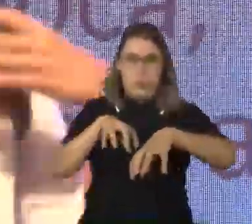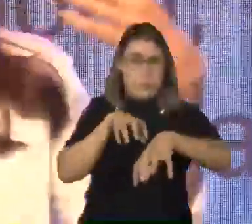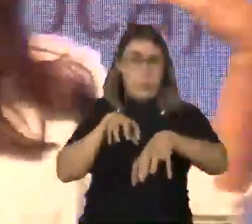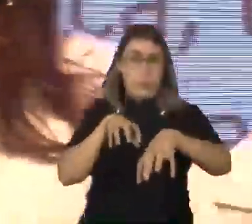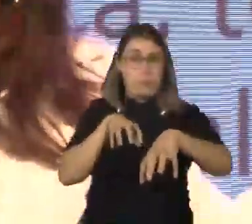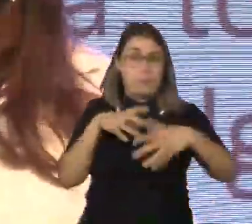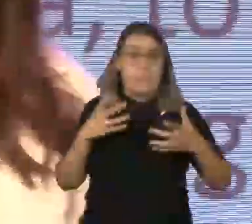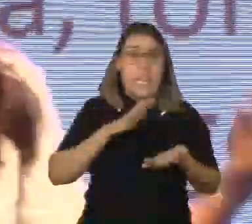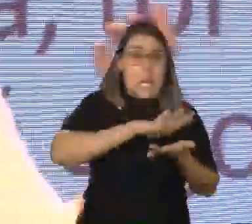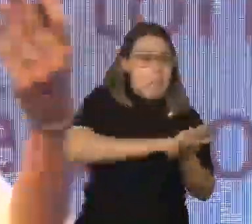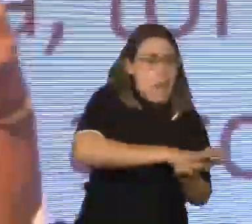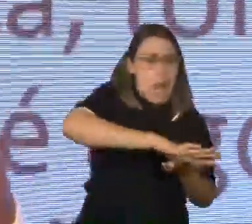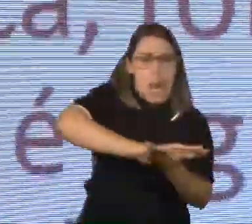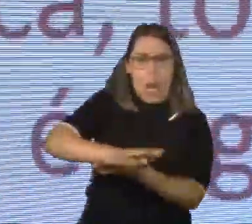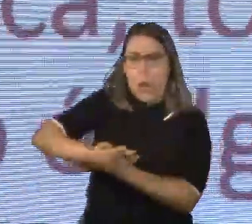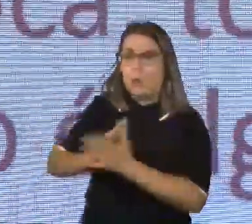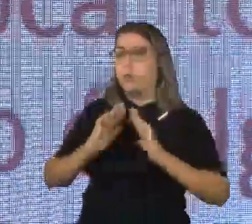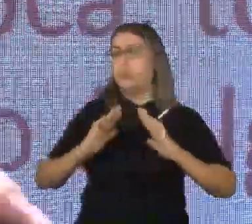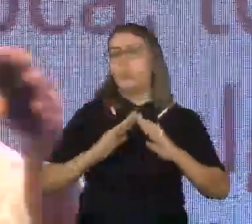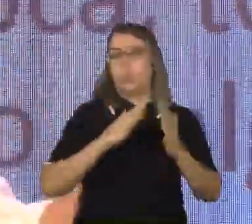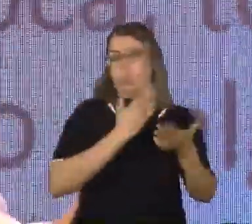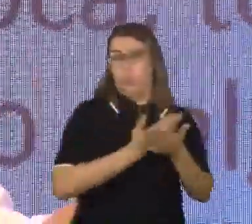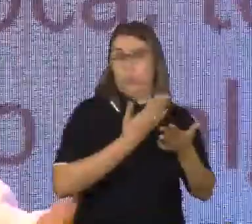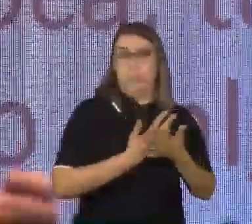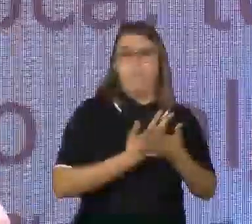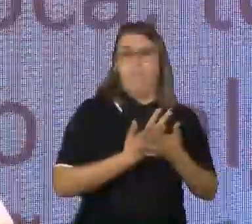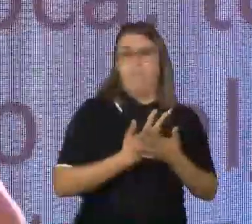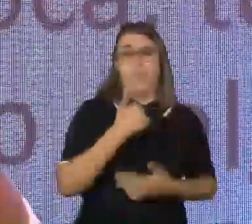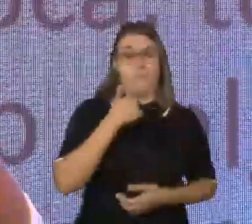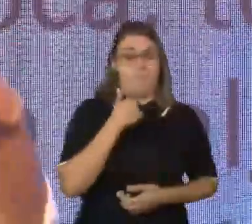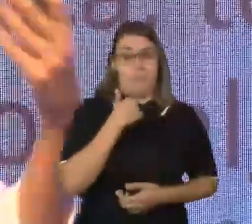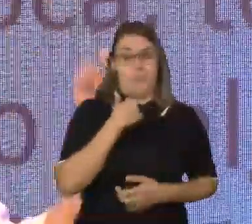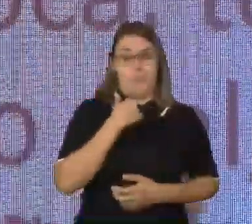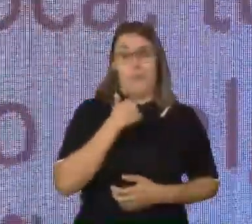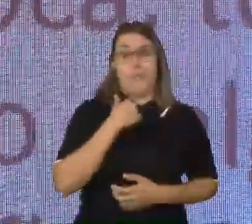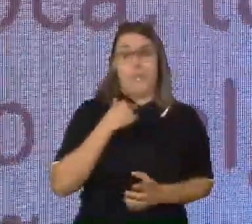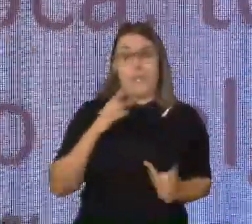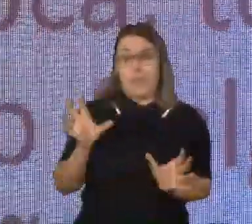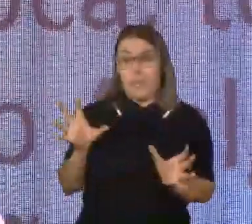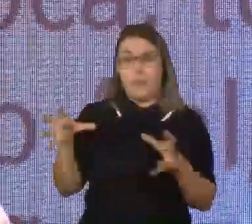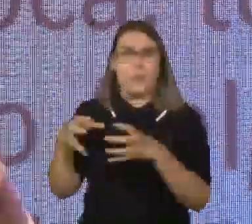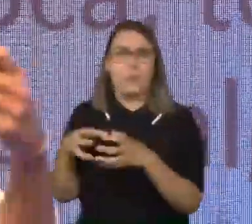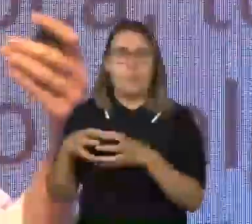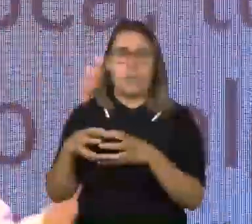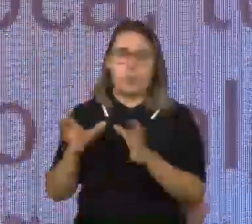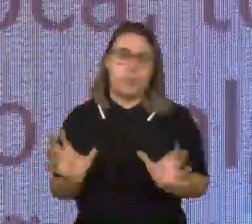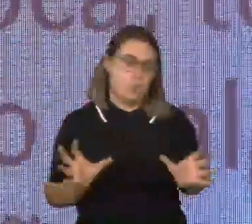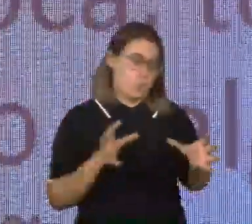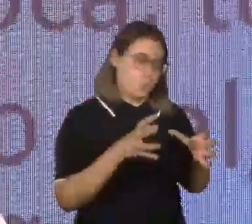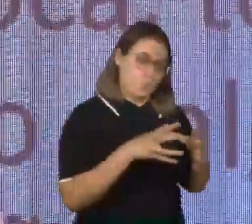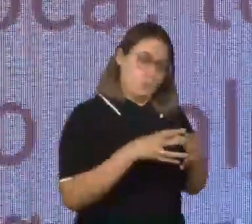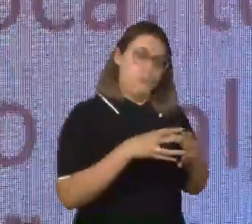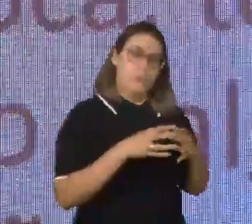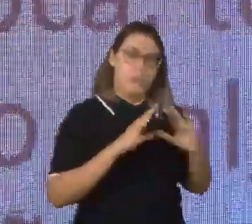eram excluídos da escola comum e segregados. Eles iam, pessoas com deficiência iam para